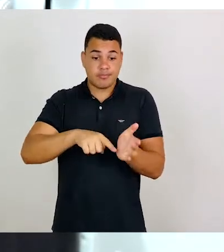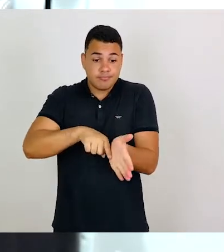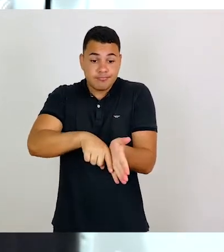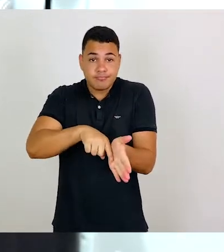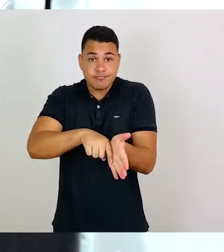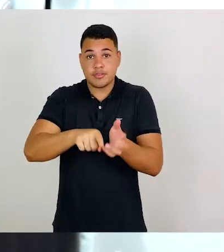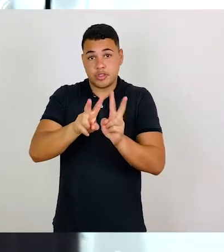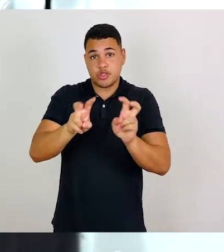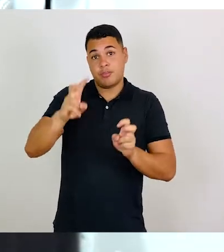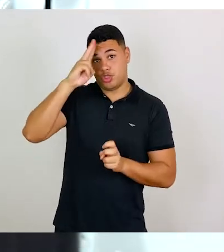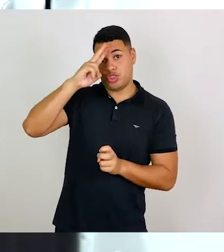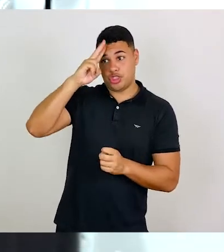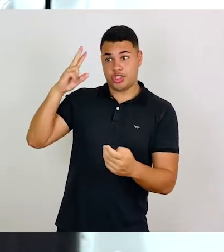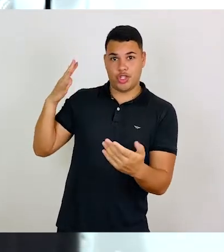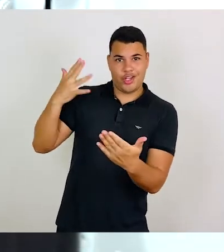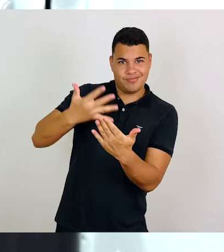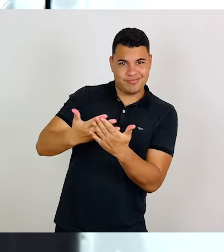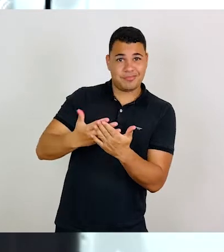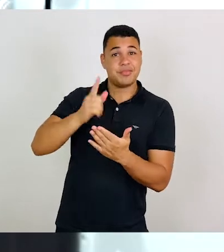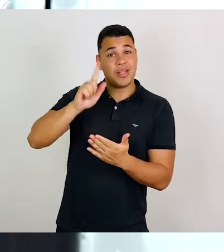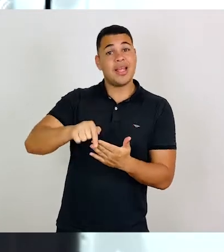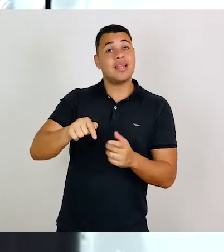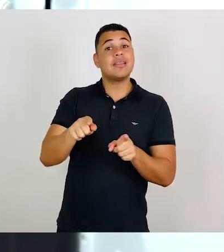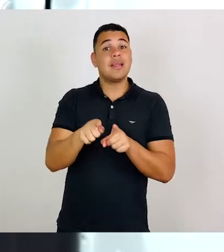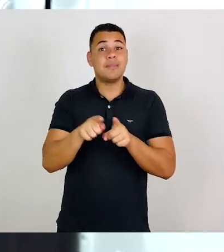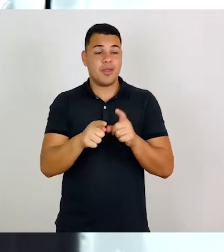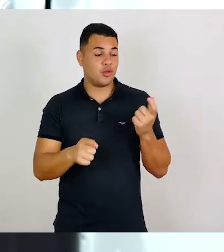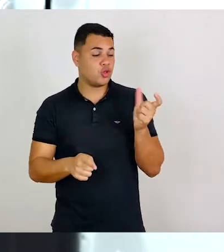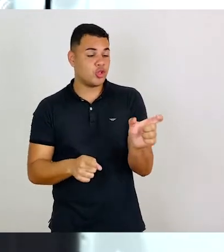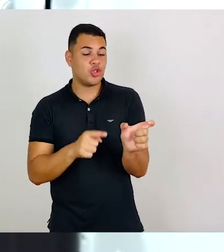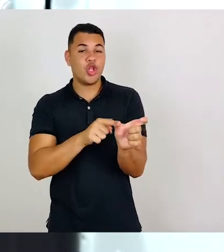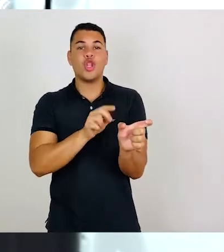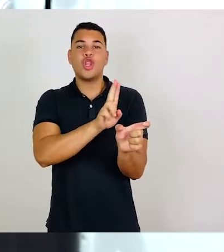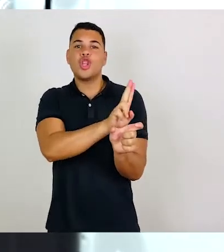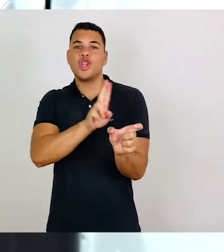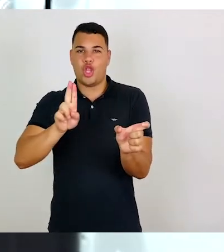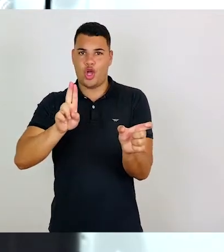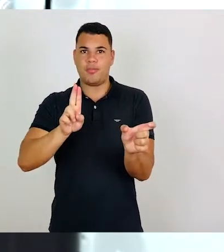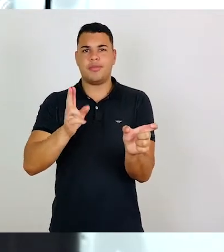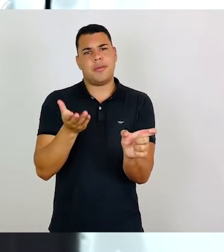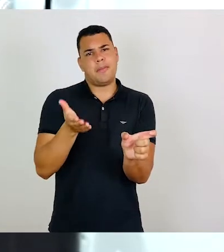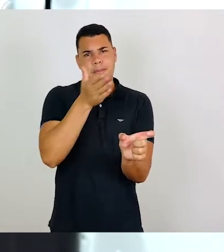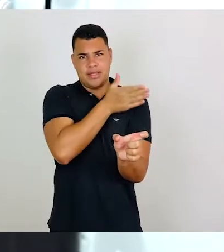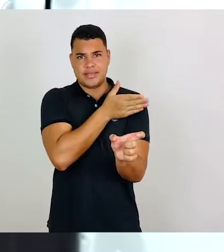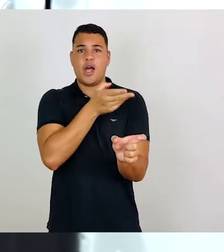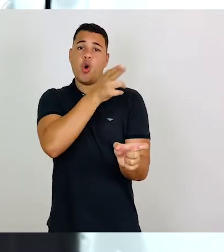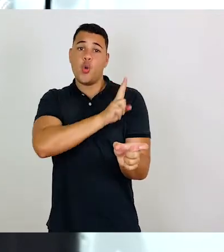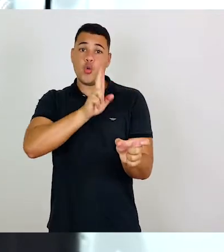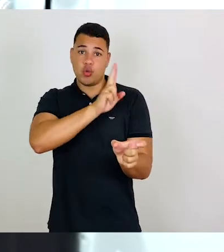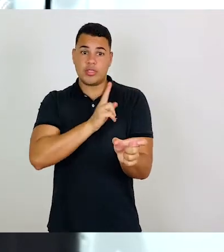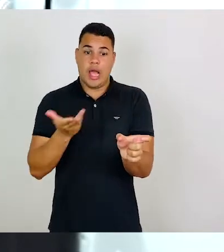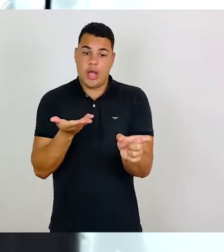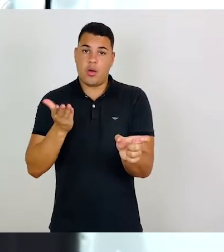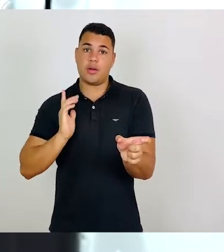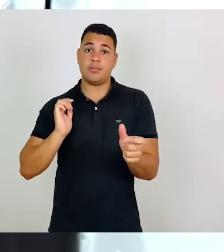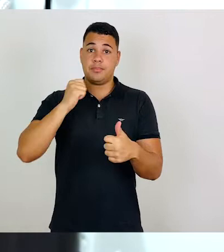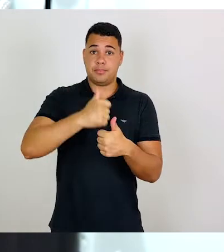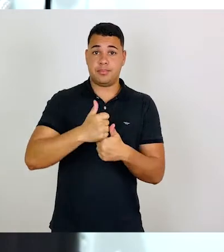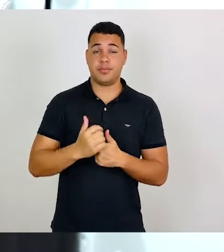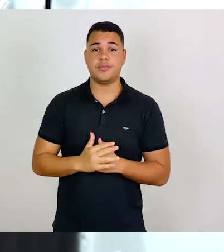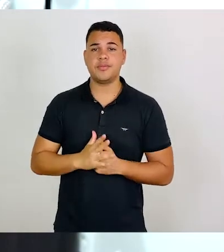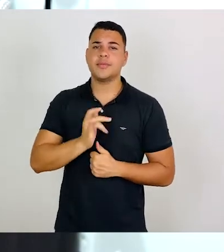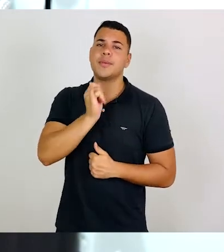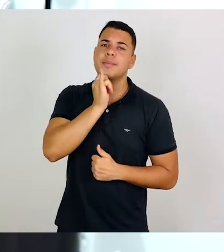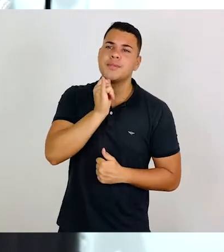várias ações que existem para reduzir, né, essa discriminação, encontra-se a investigação